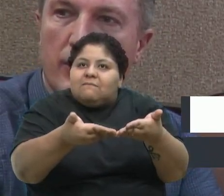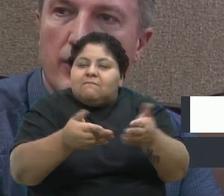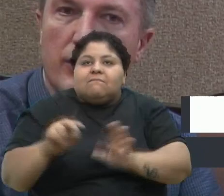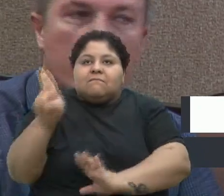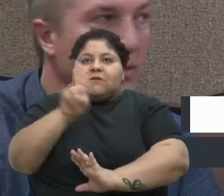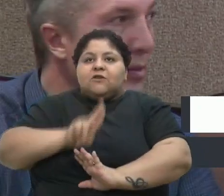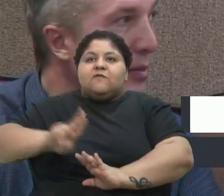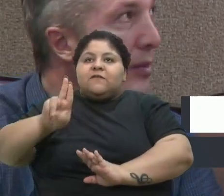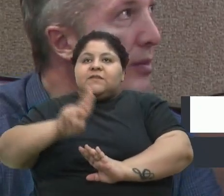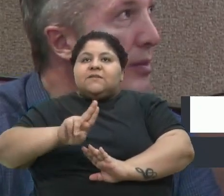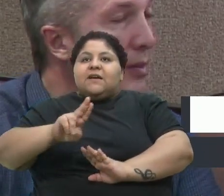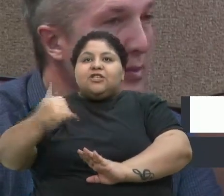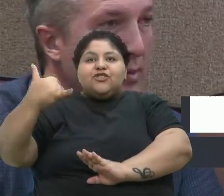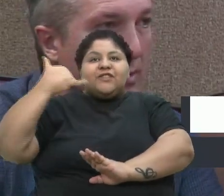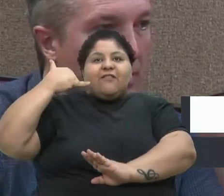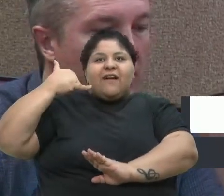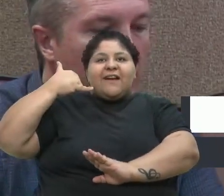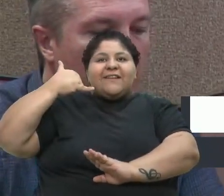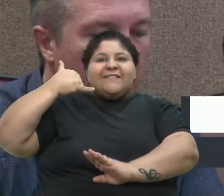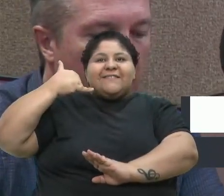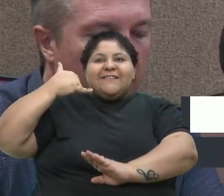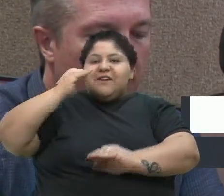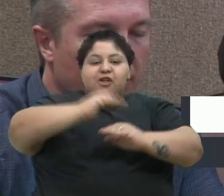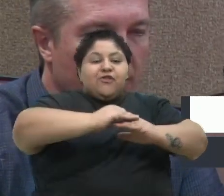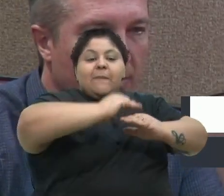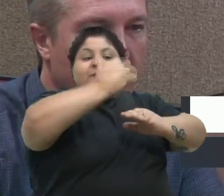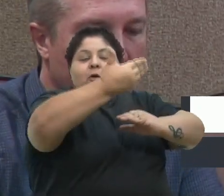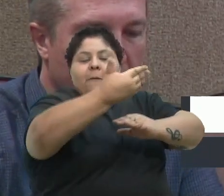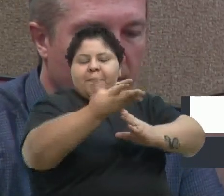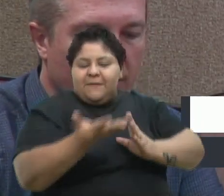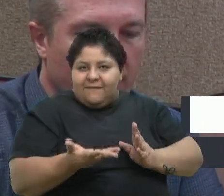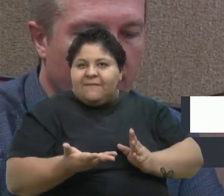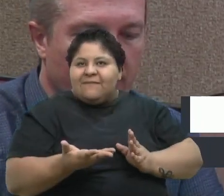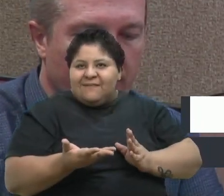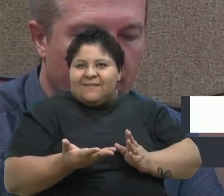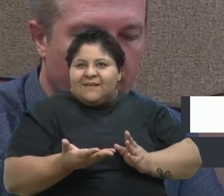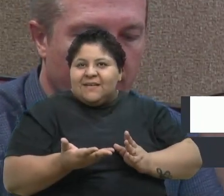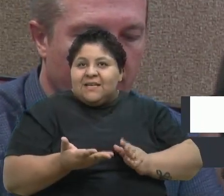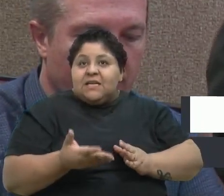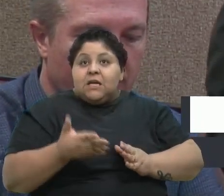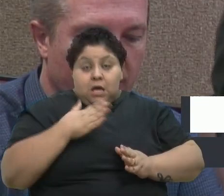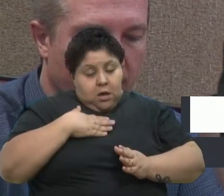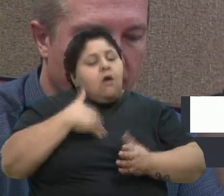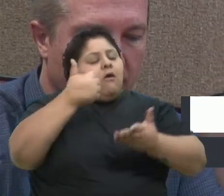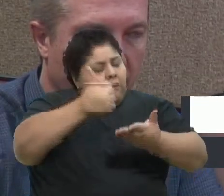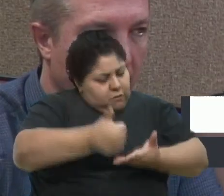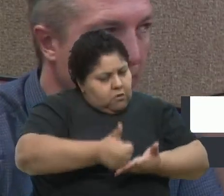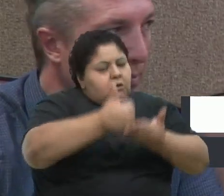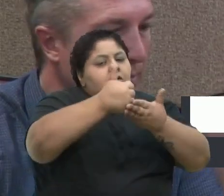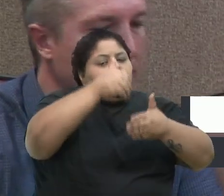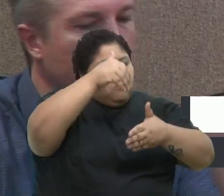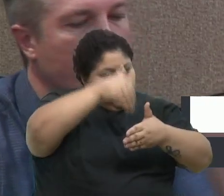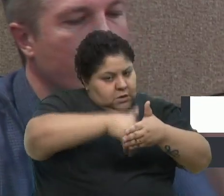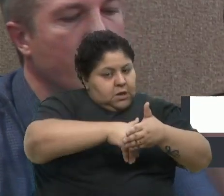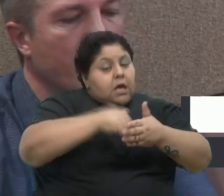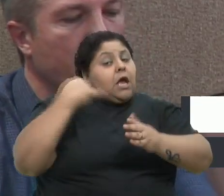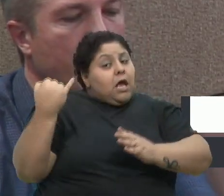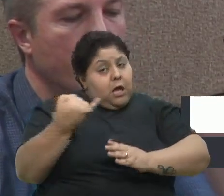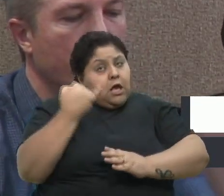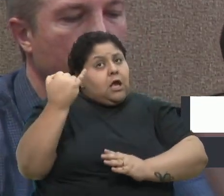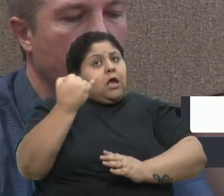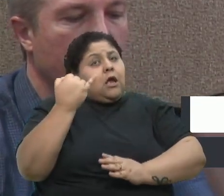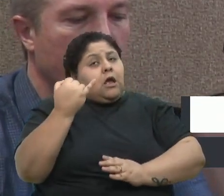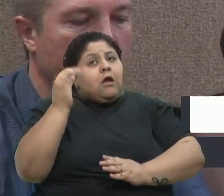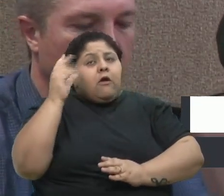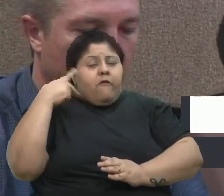universidade está aqui, ó. Está no laptop. Então, eu sou a favor, votarei, é importante. O vereador Cadori